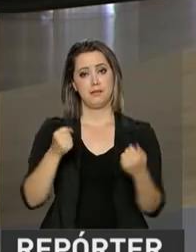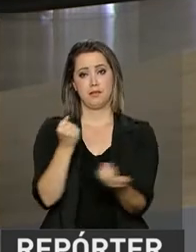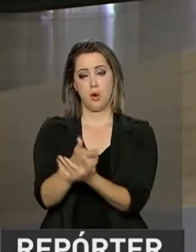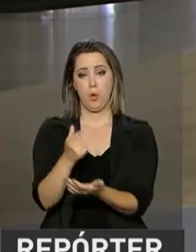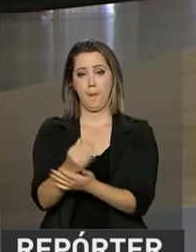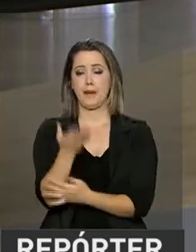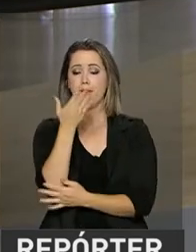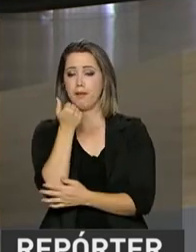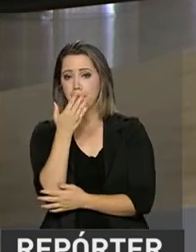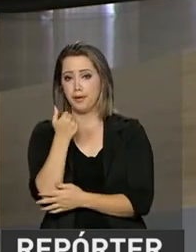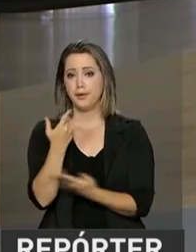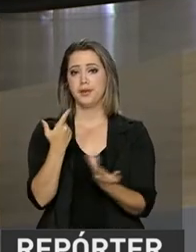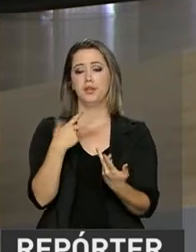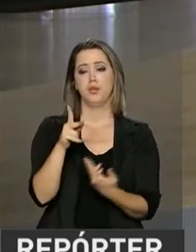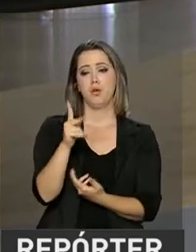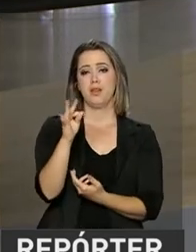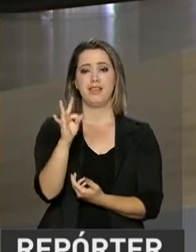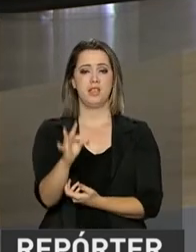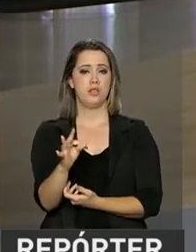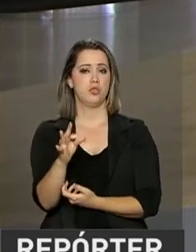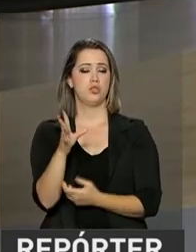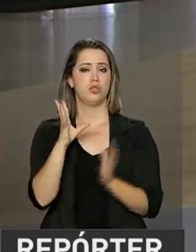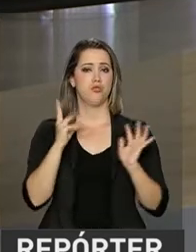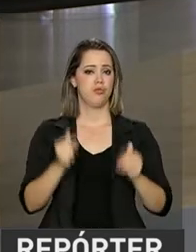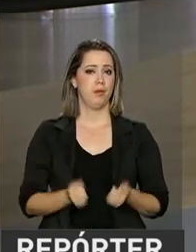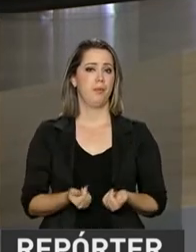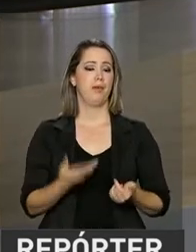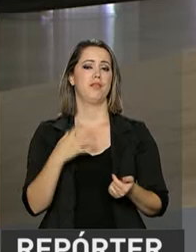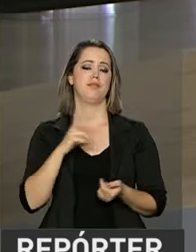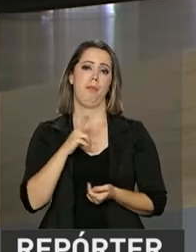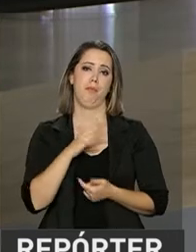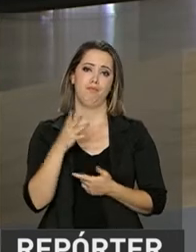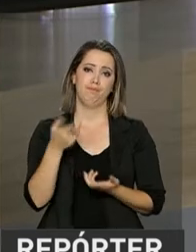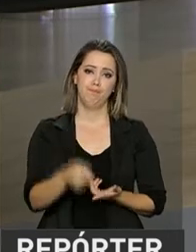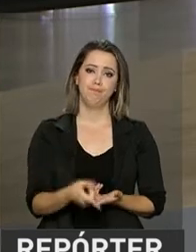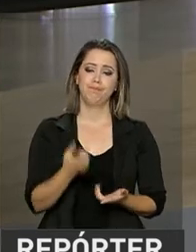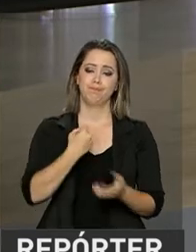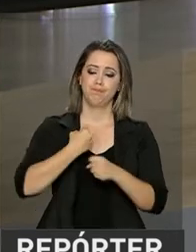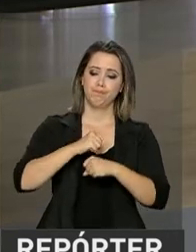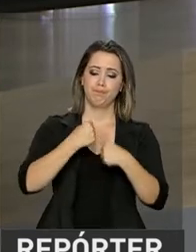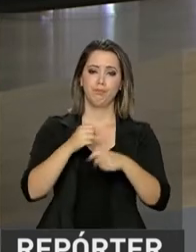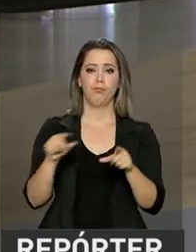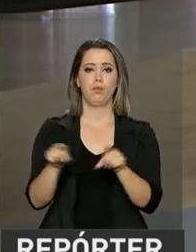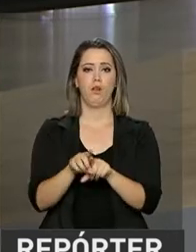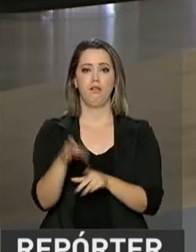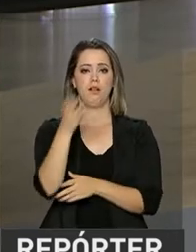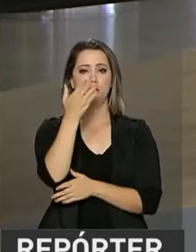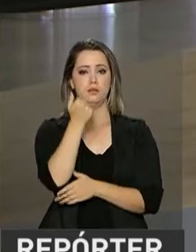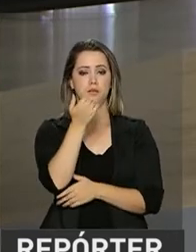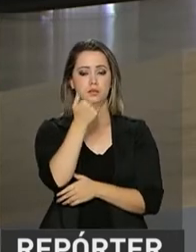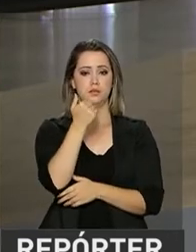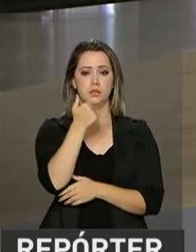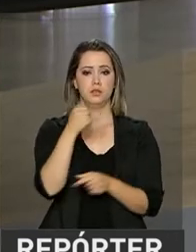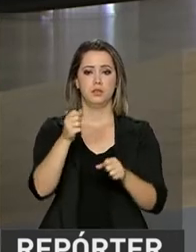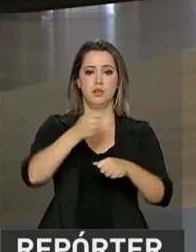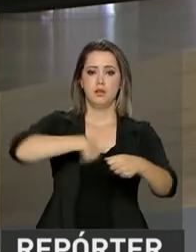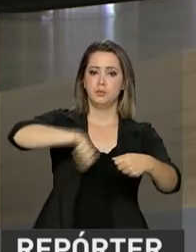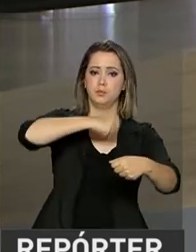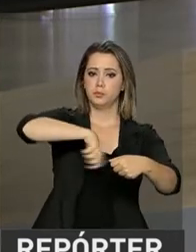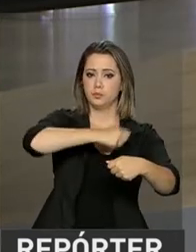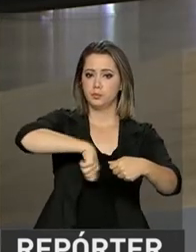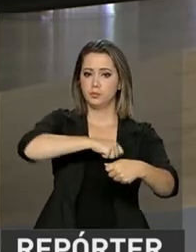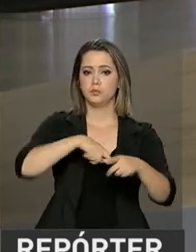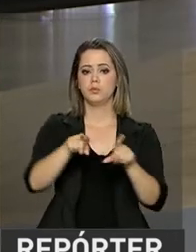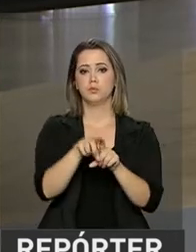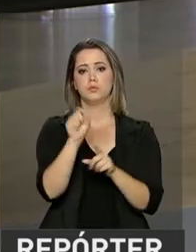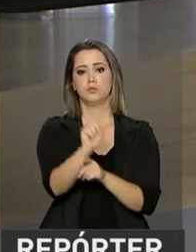básicas kits de higiene pessoal que tingir limpeza alimentos para a feitura imediata